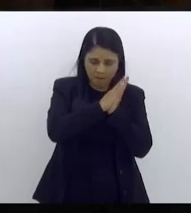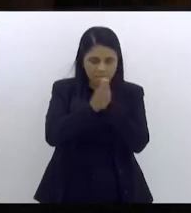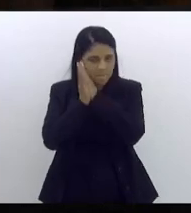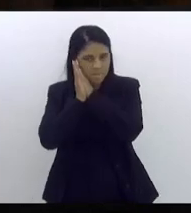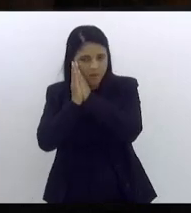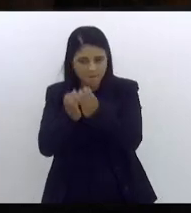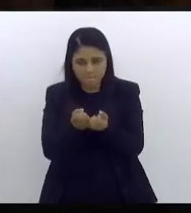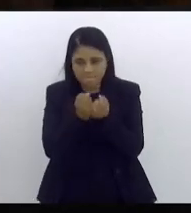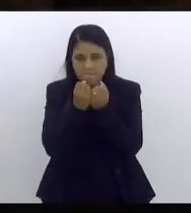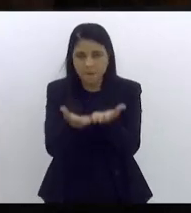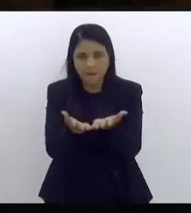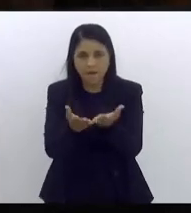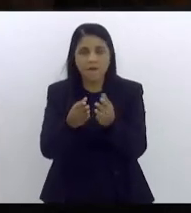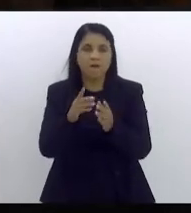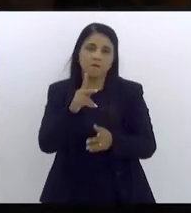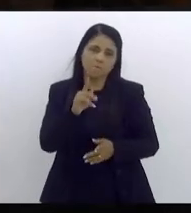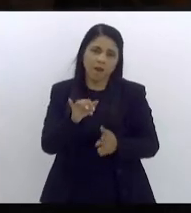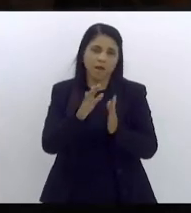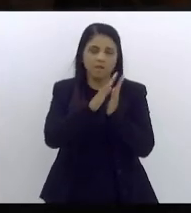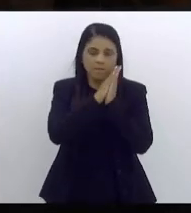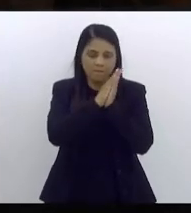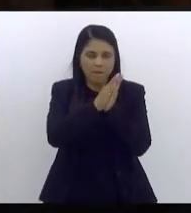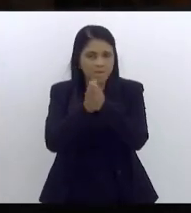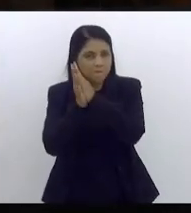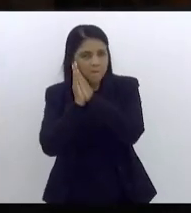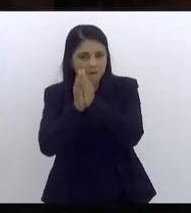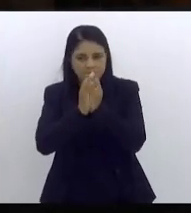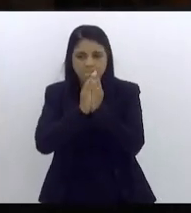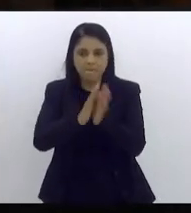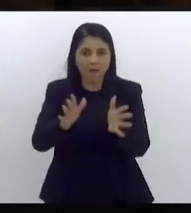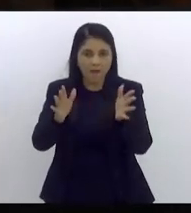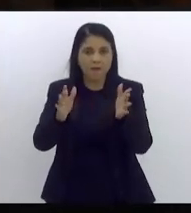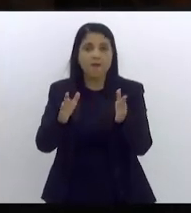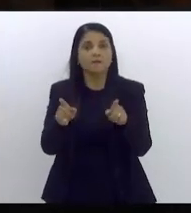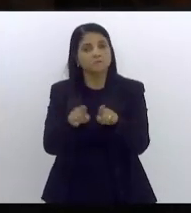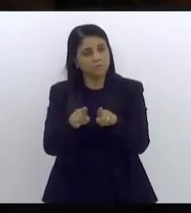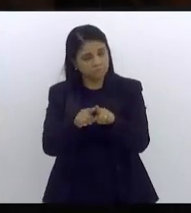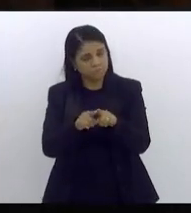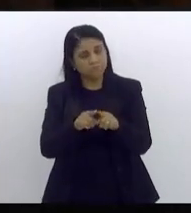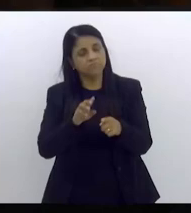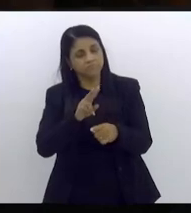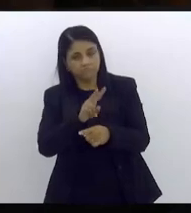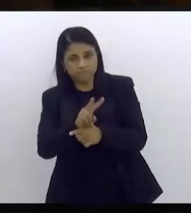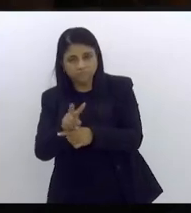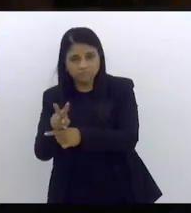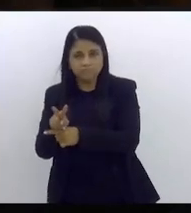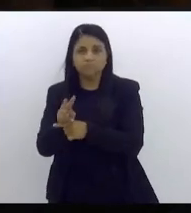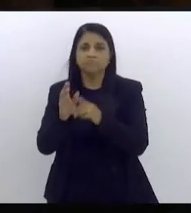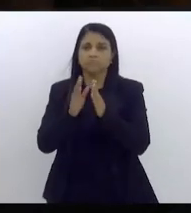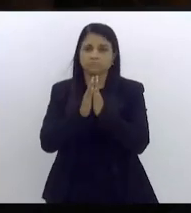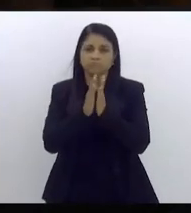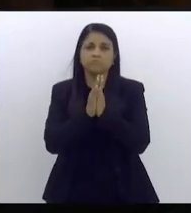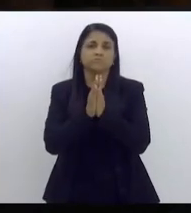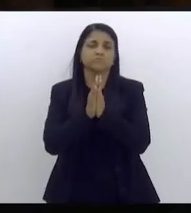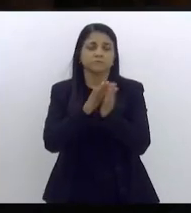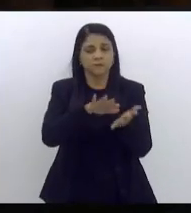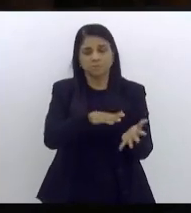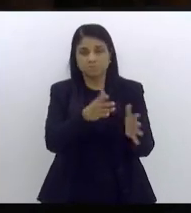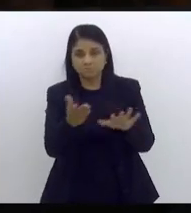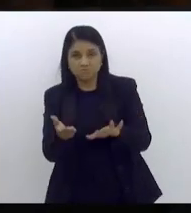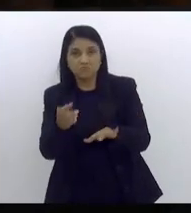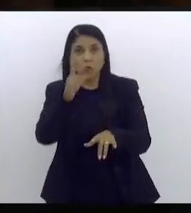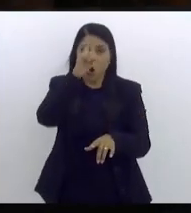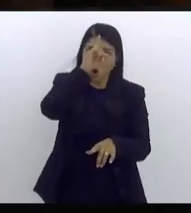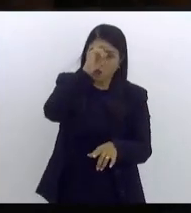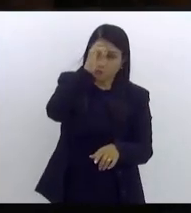terminal. Isso é a liberdade religiosa. Isso pode se dar nos hospitais e muitas